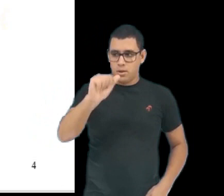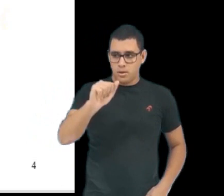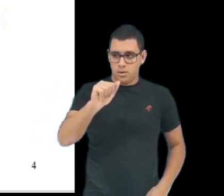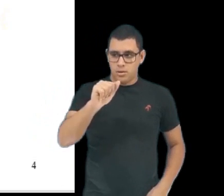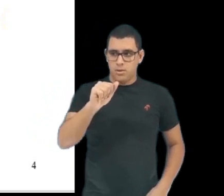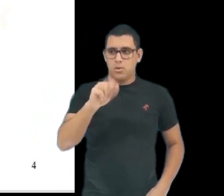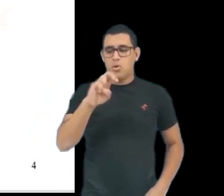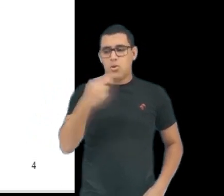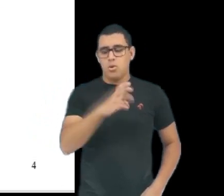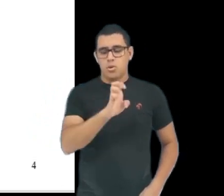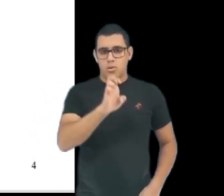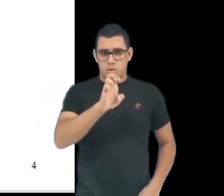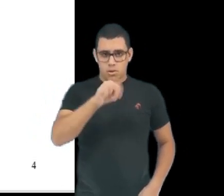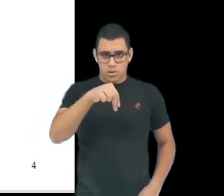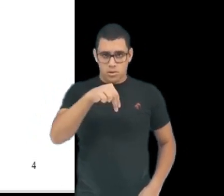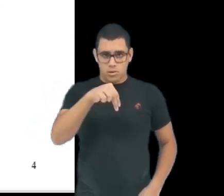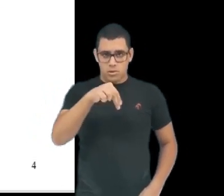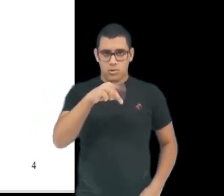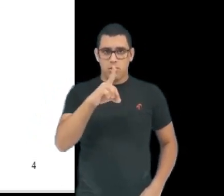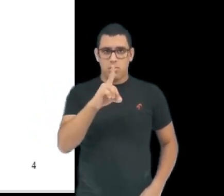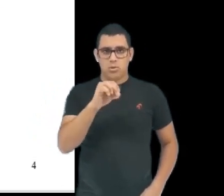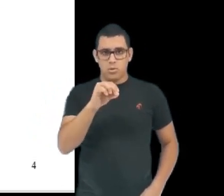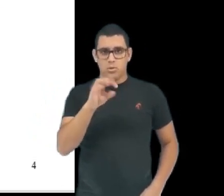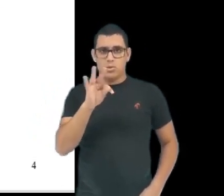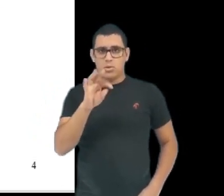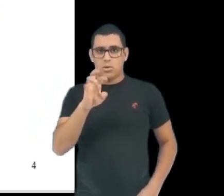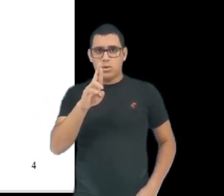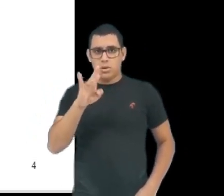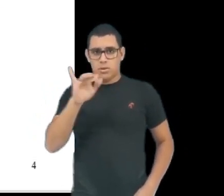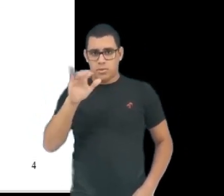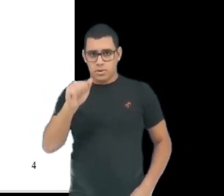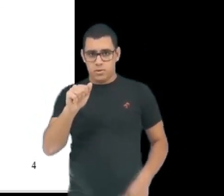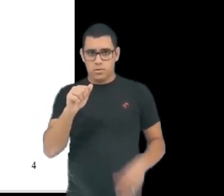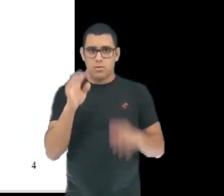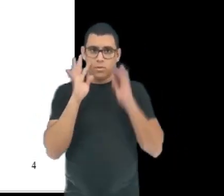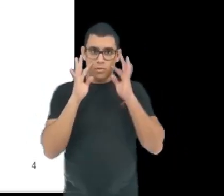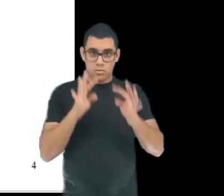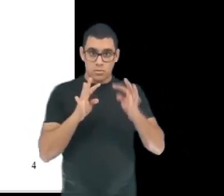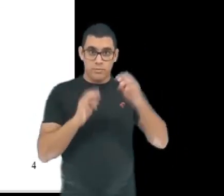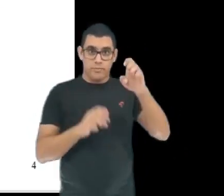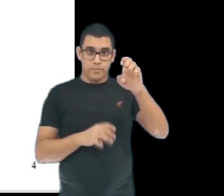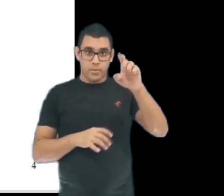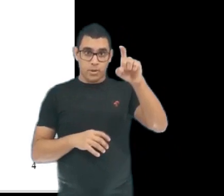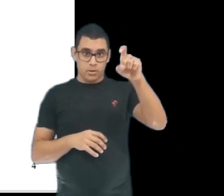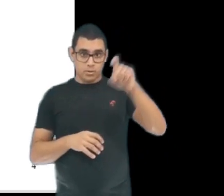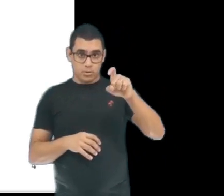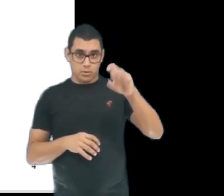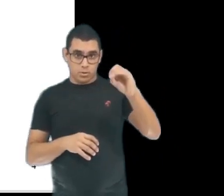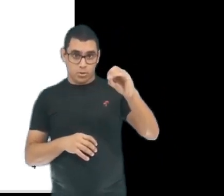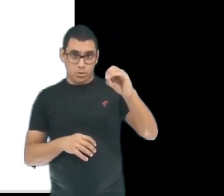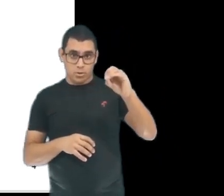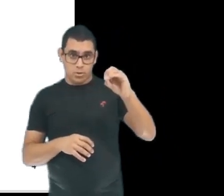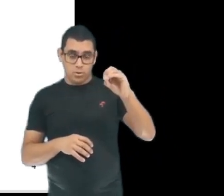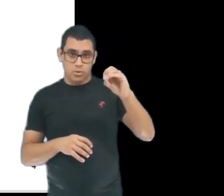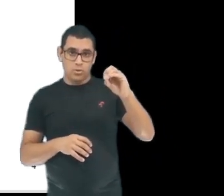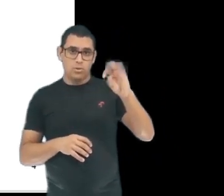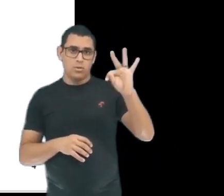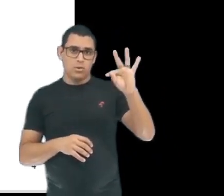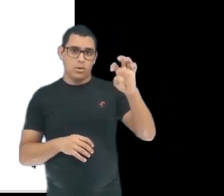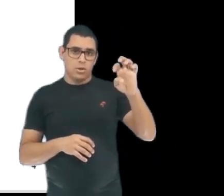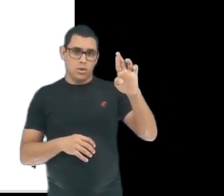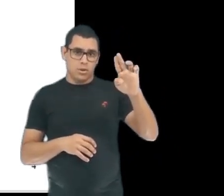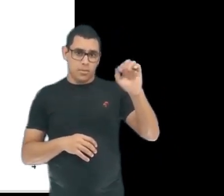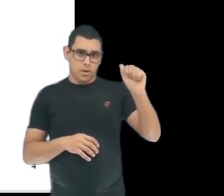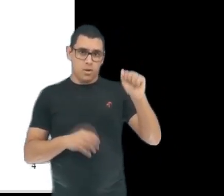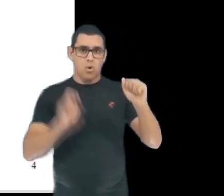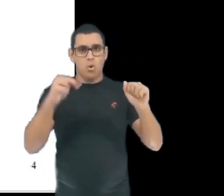acordo com a quantidade liberada ou absorvida, se é maior do que outra ou vice-versa, nós